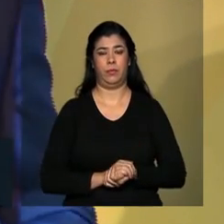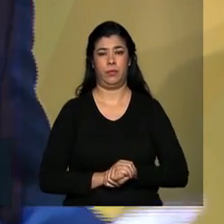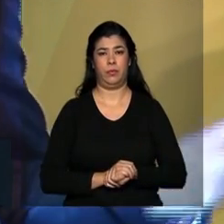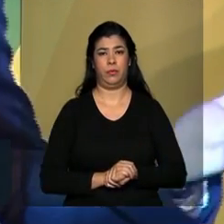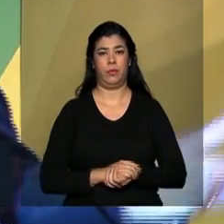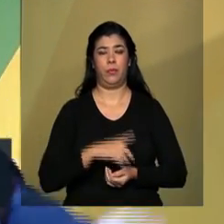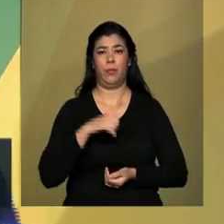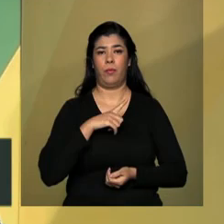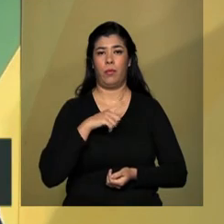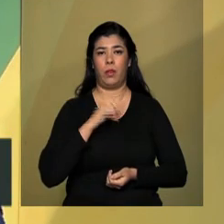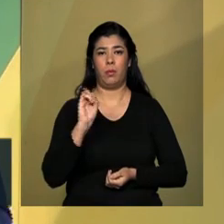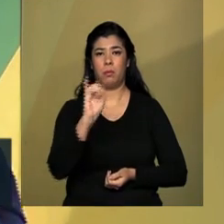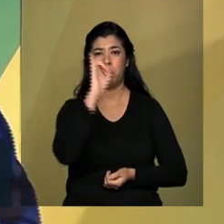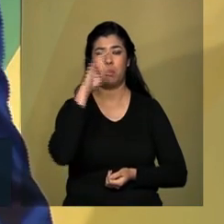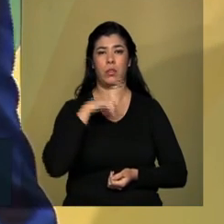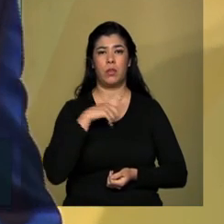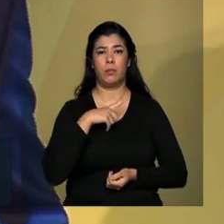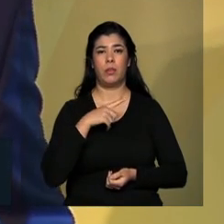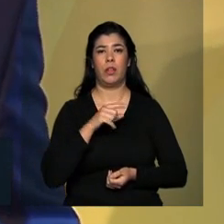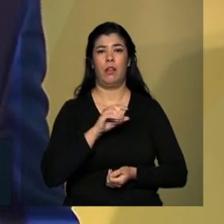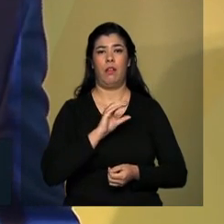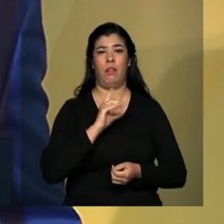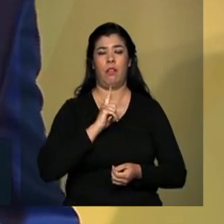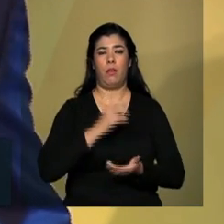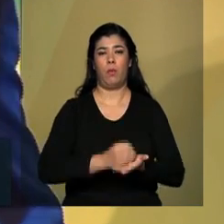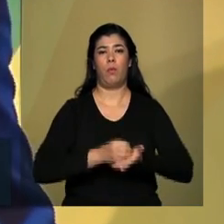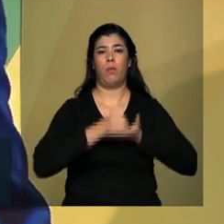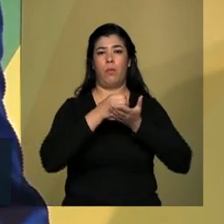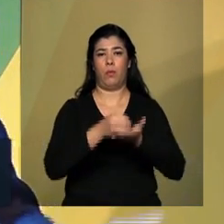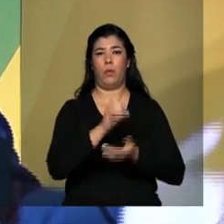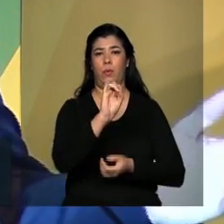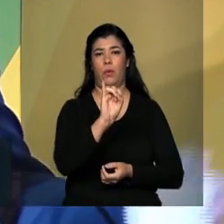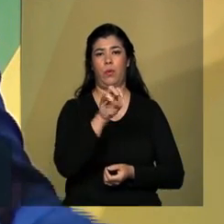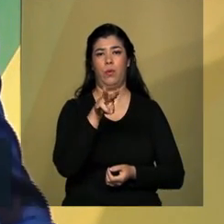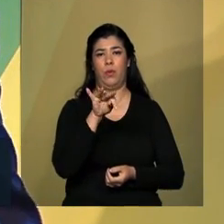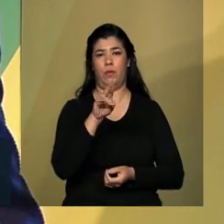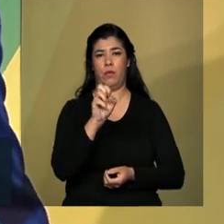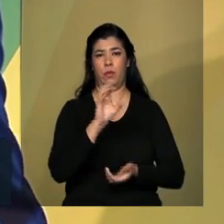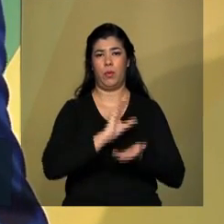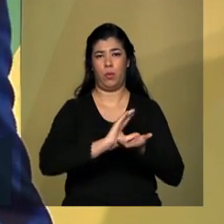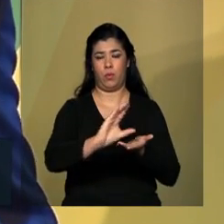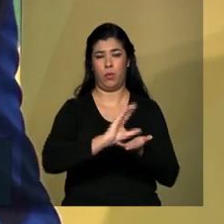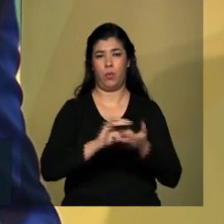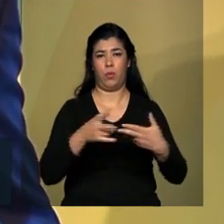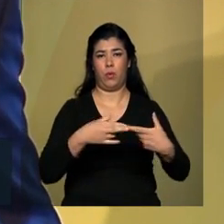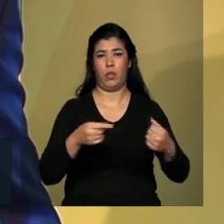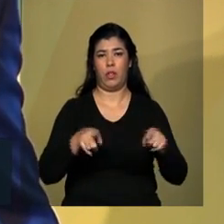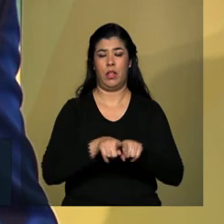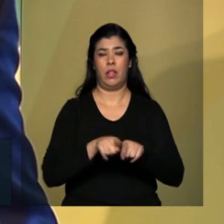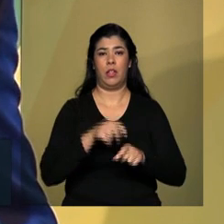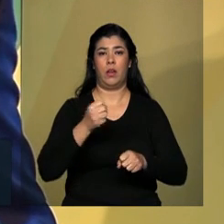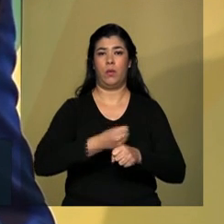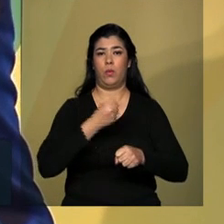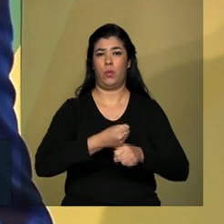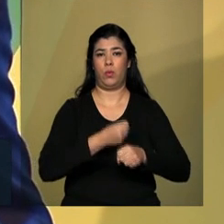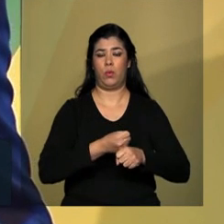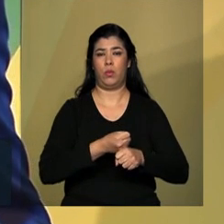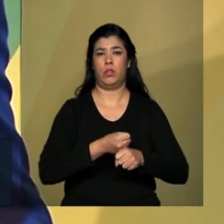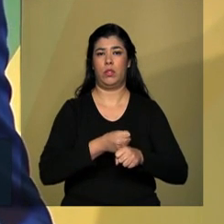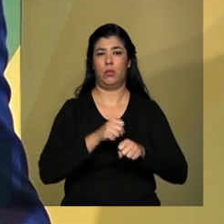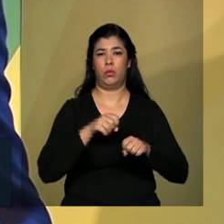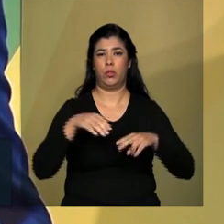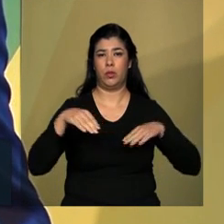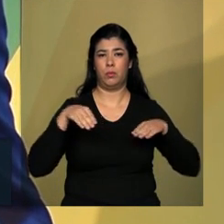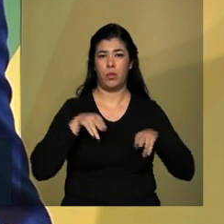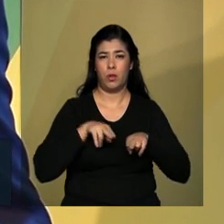Uma grande parte do investimento, uma vez que lida com investimentos a longo prazo, especialmente na rede ferroviária, irá acontecer depois